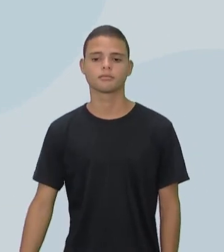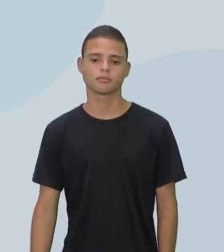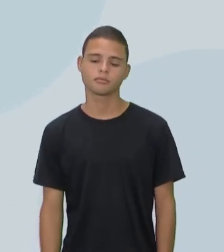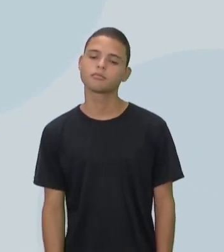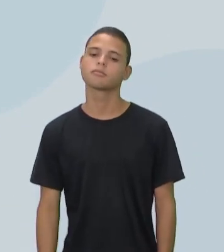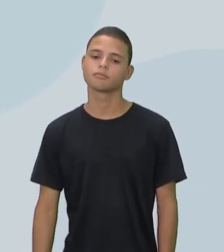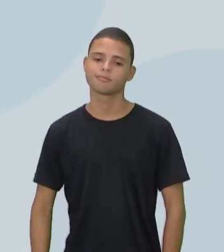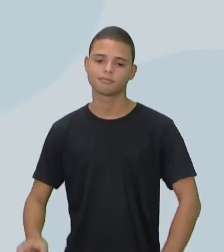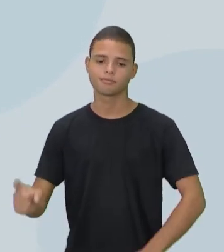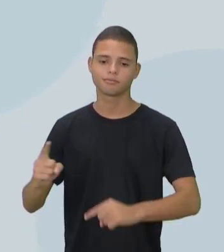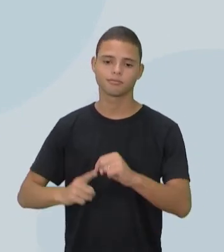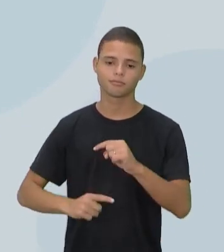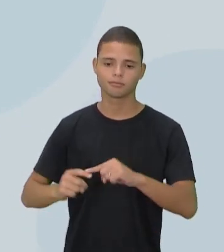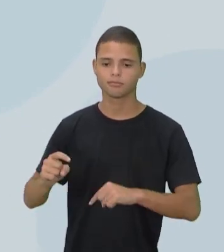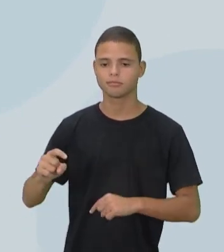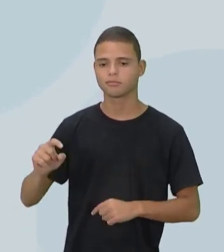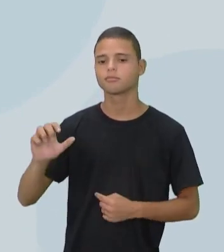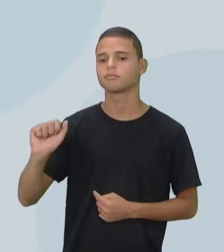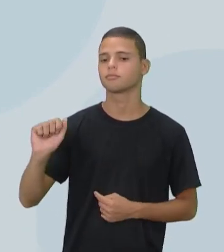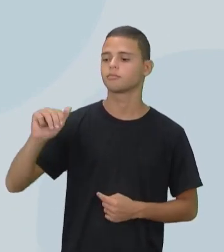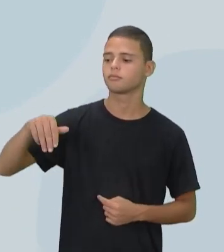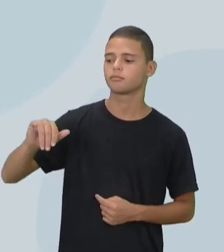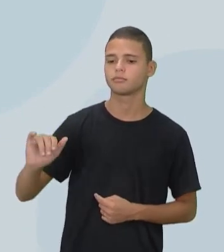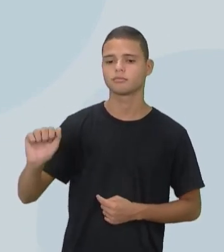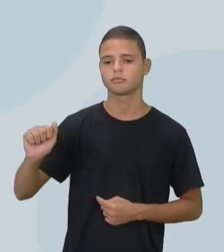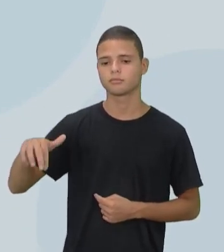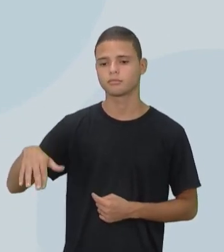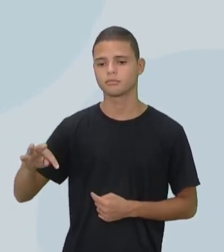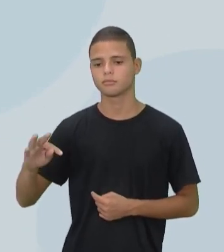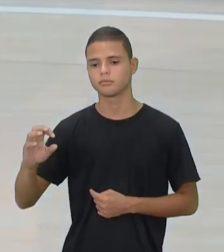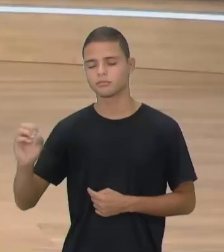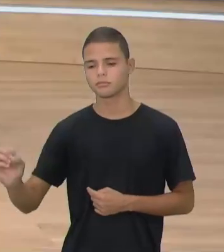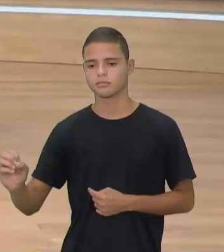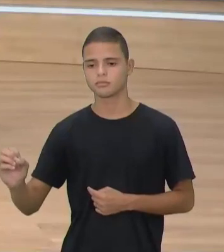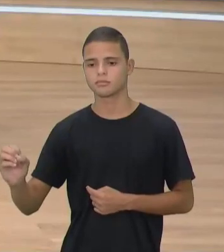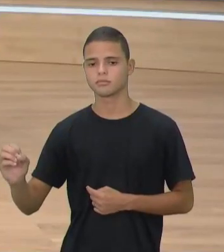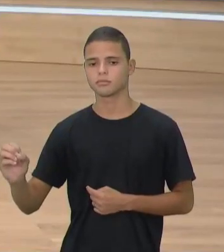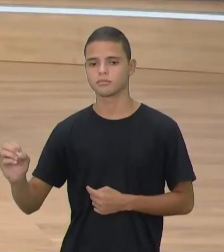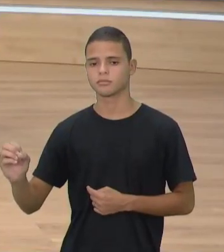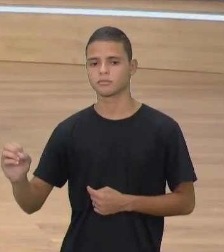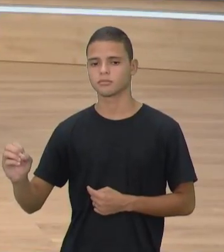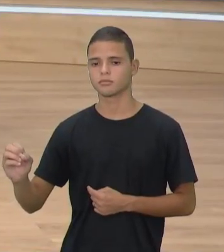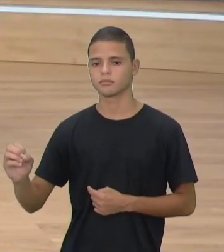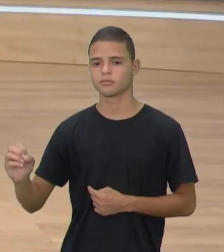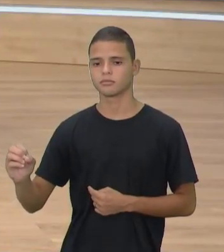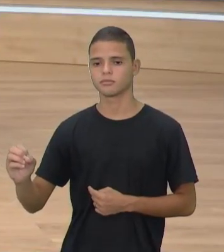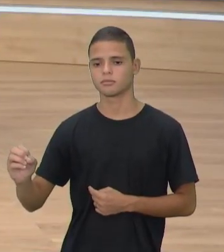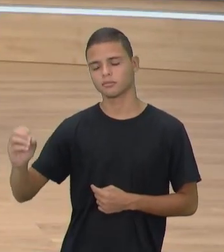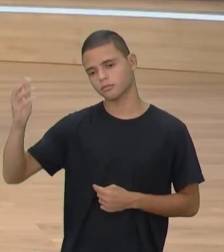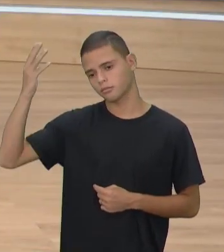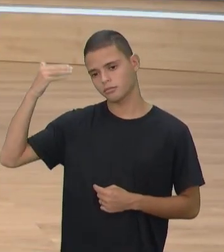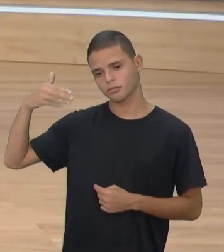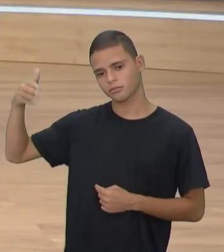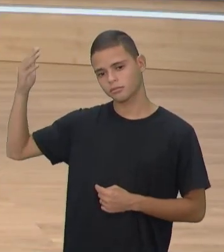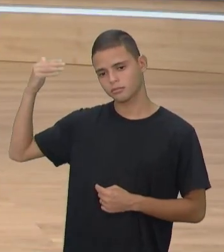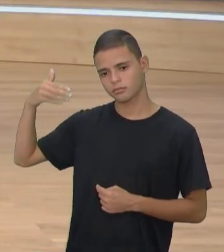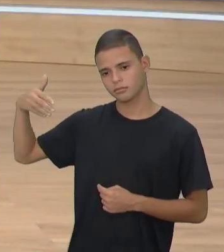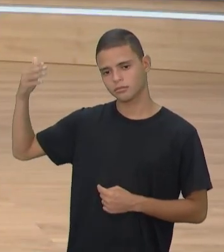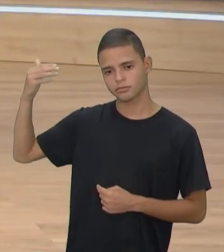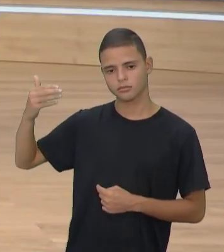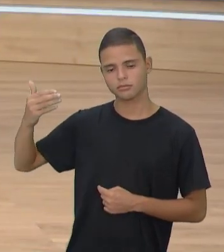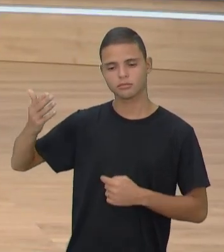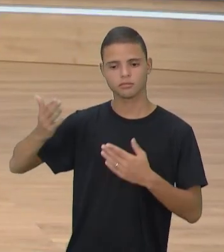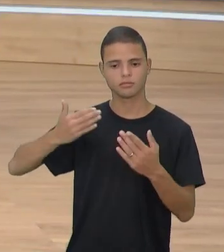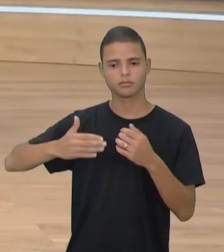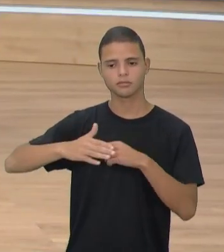um material que é o amianto. Da caixa d'água? O pessoal usava antigamente caixa d'água, né? A gente vai estar abordando esse